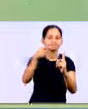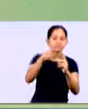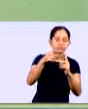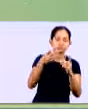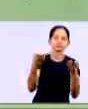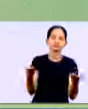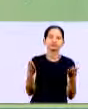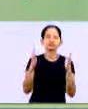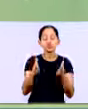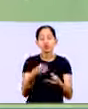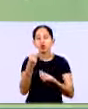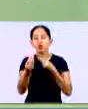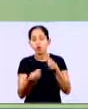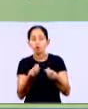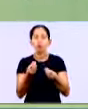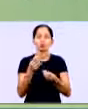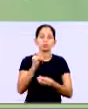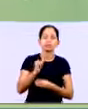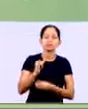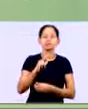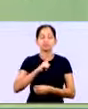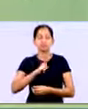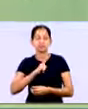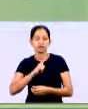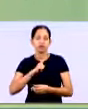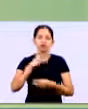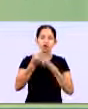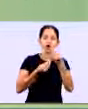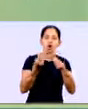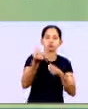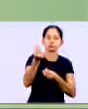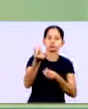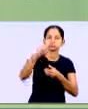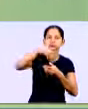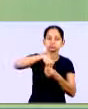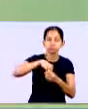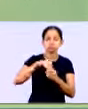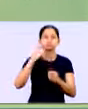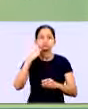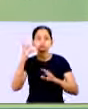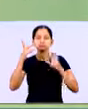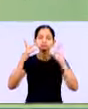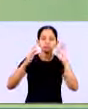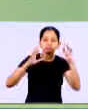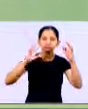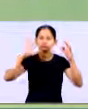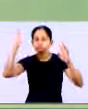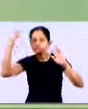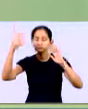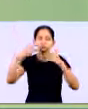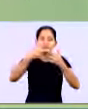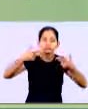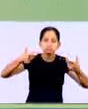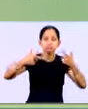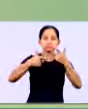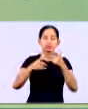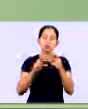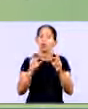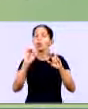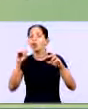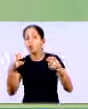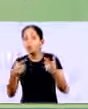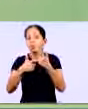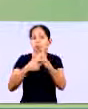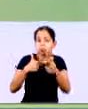das ações, com a finalidade de realimentar os tomadores de decisões, de forma que possam corrigir ou